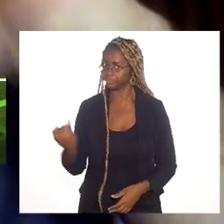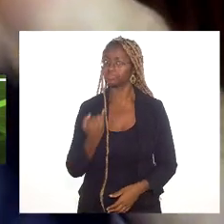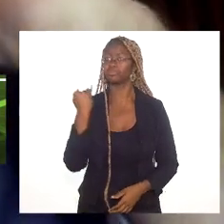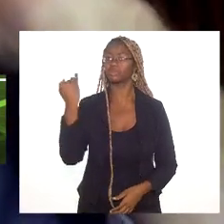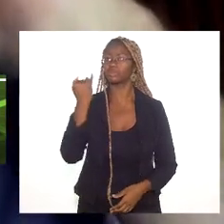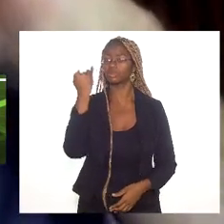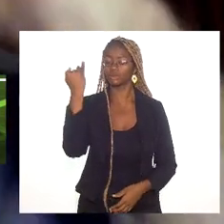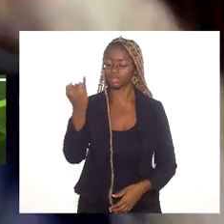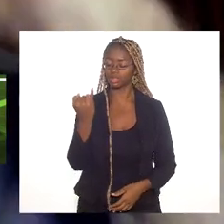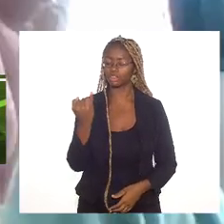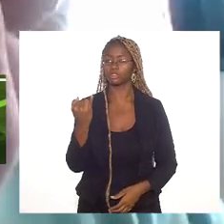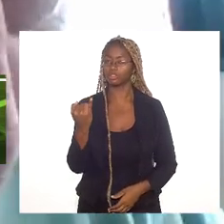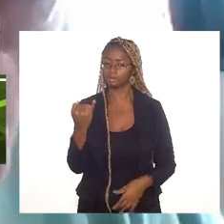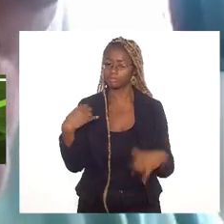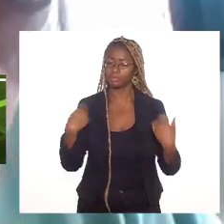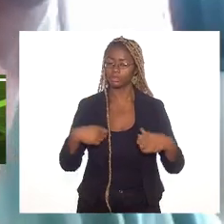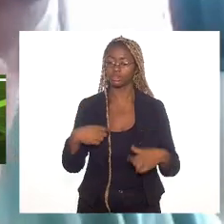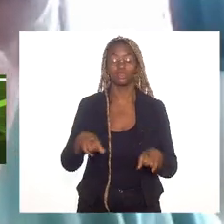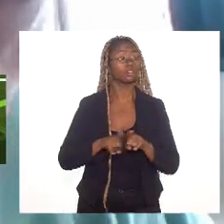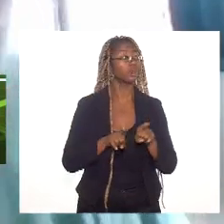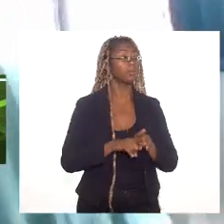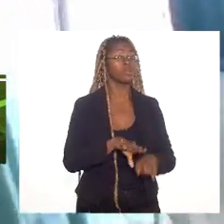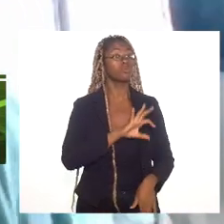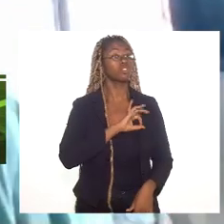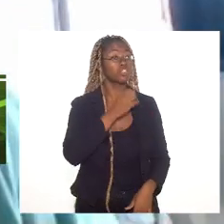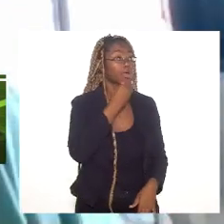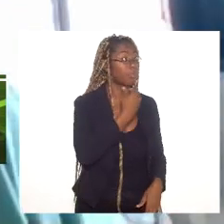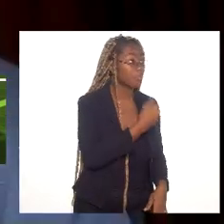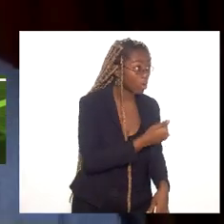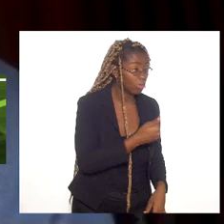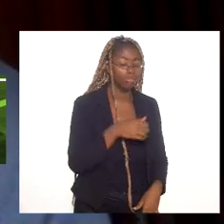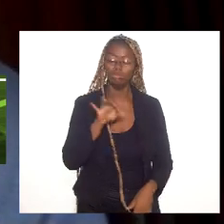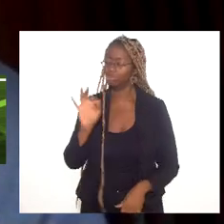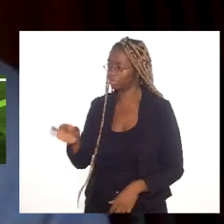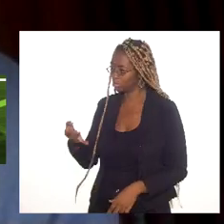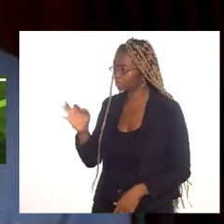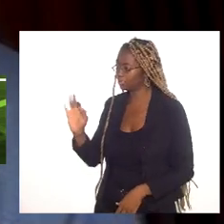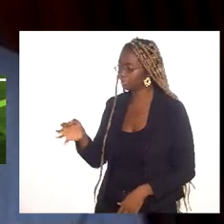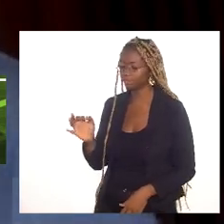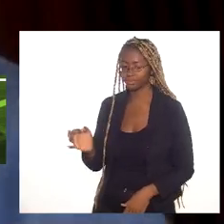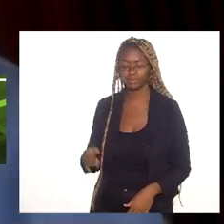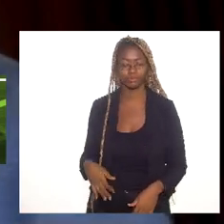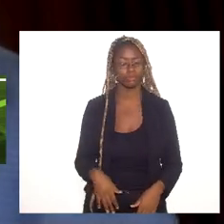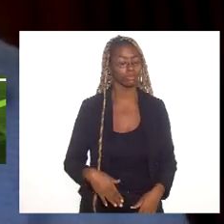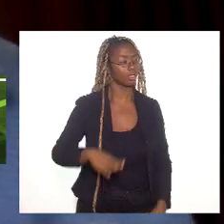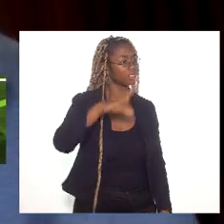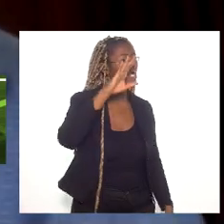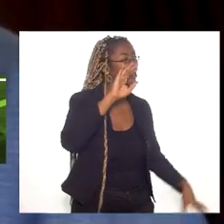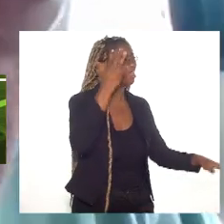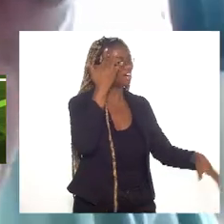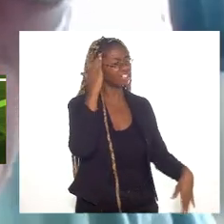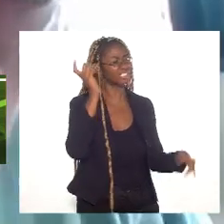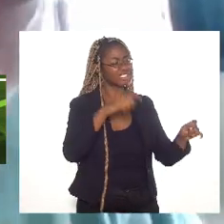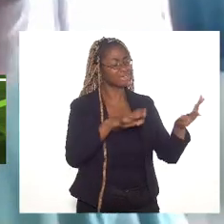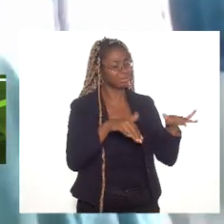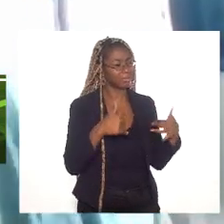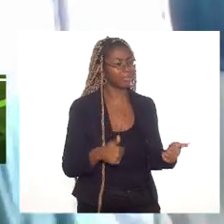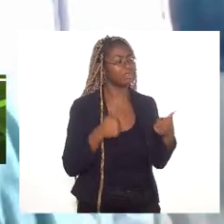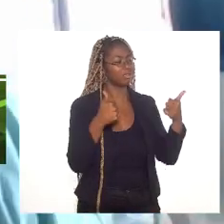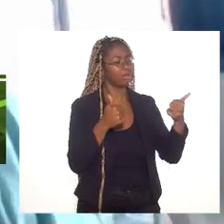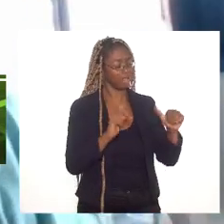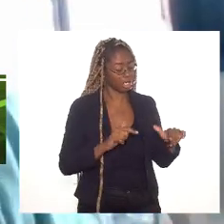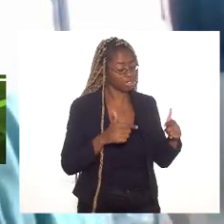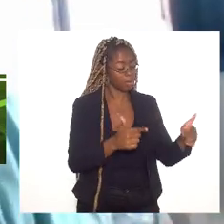nós protege os bons policiais, Márcio. Protege. O MINC... O comandante pode melhorar a eficácia das operações